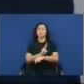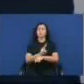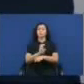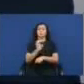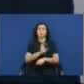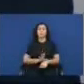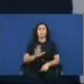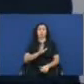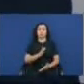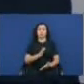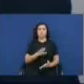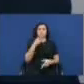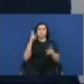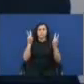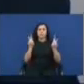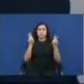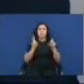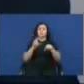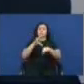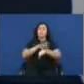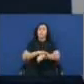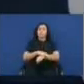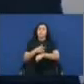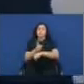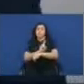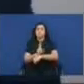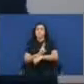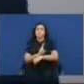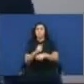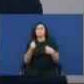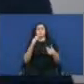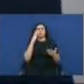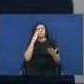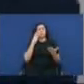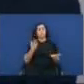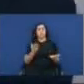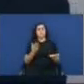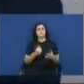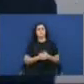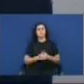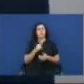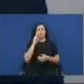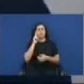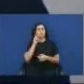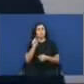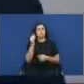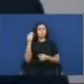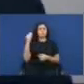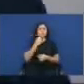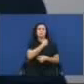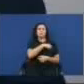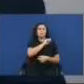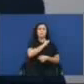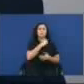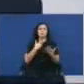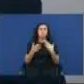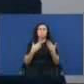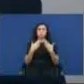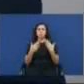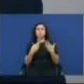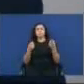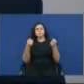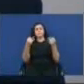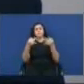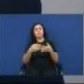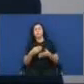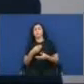ficar falando de segurança, nós temos que ver aonde cabe ele. Eu estava vendo, nós fomos conversar com o delegado, ele estava dizendo da falta daqui